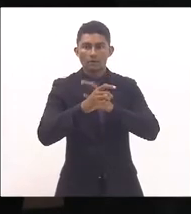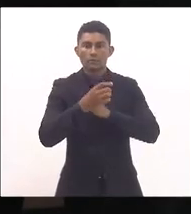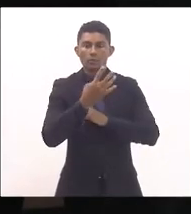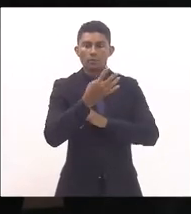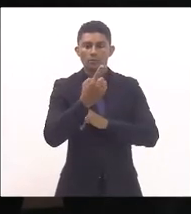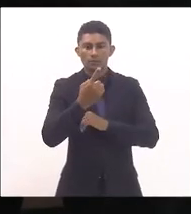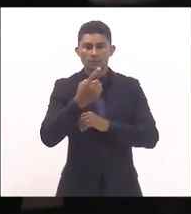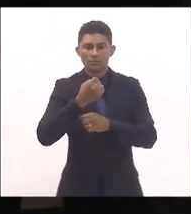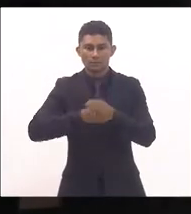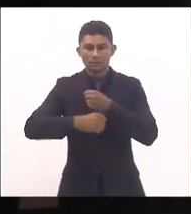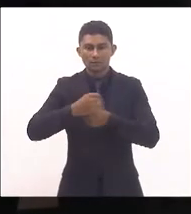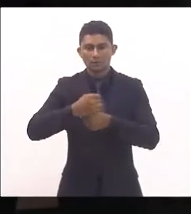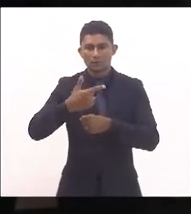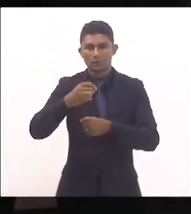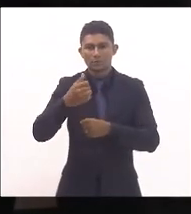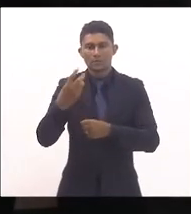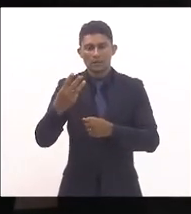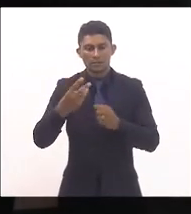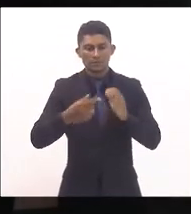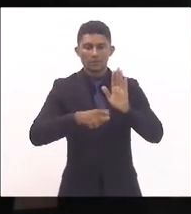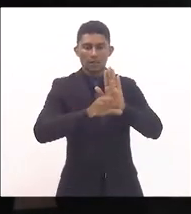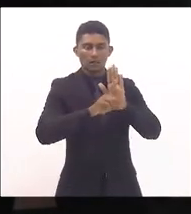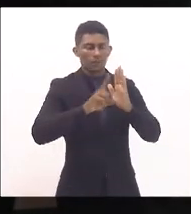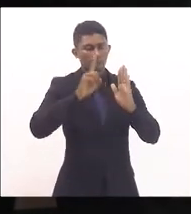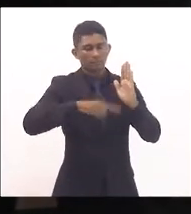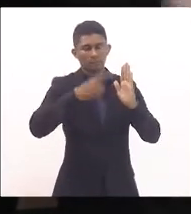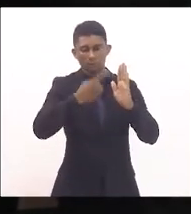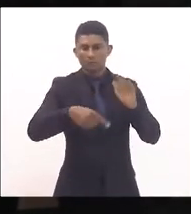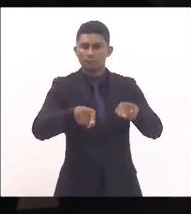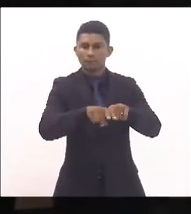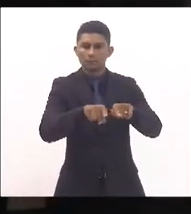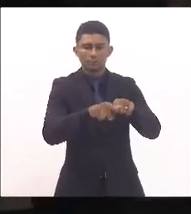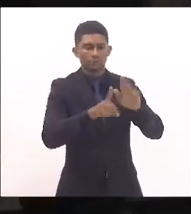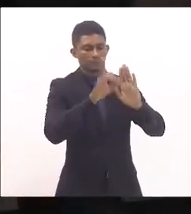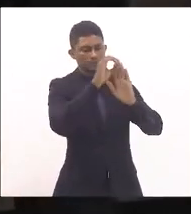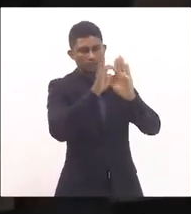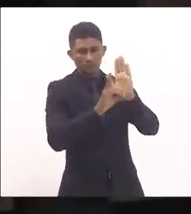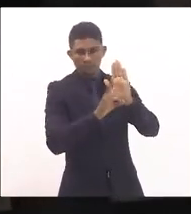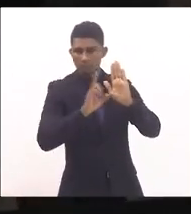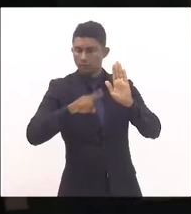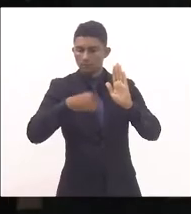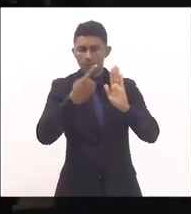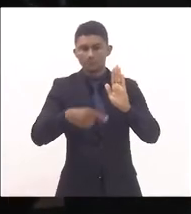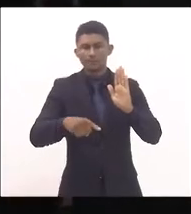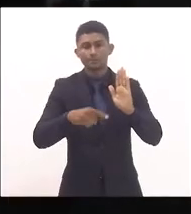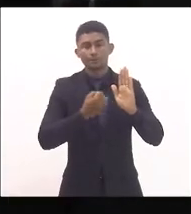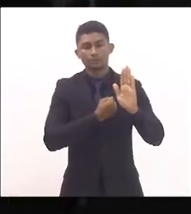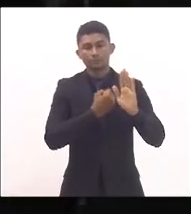4173/2003, que é o Rio Log, e o seu decreto regulamentador,